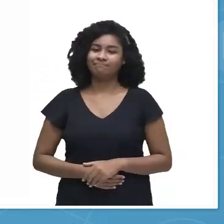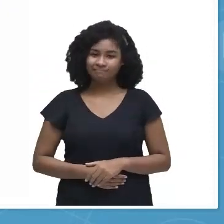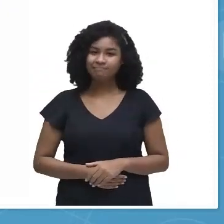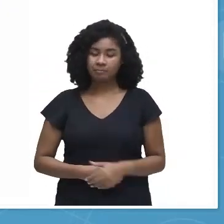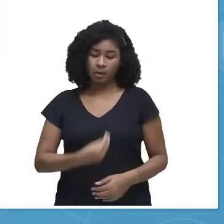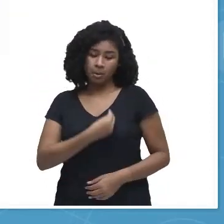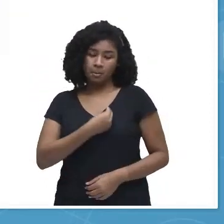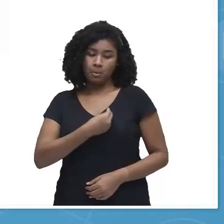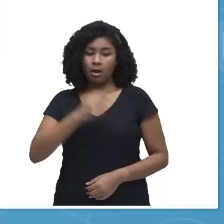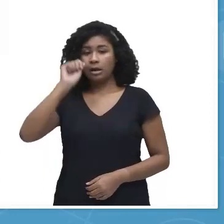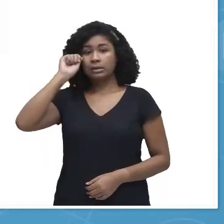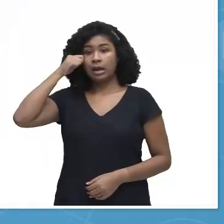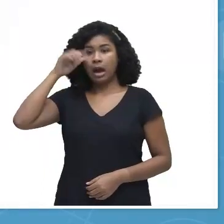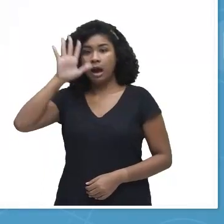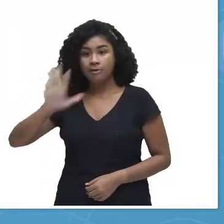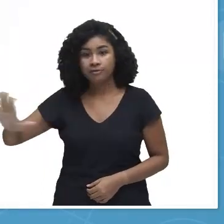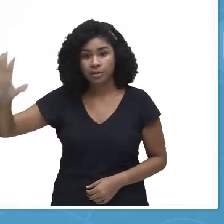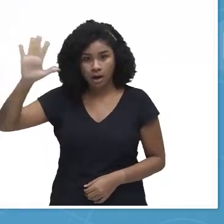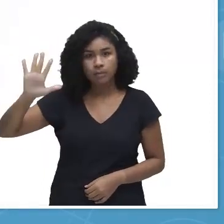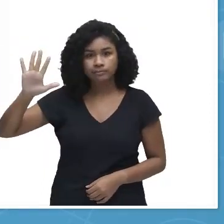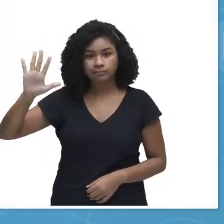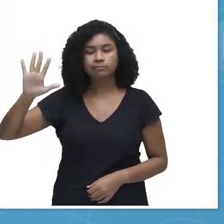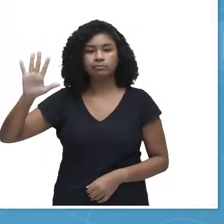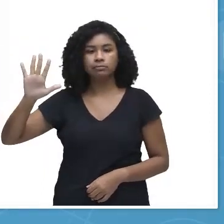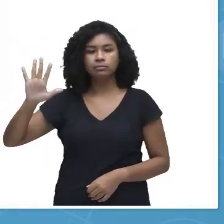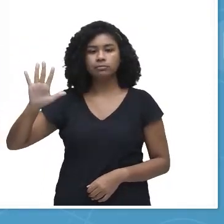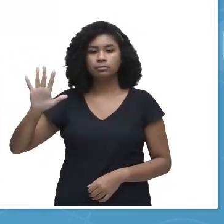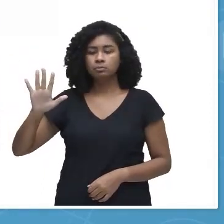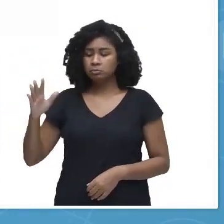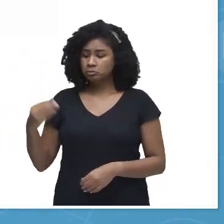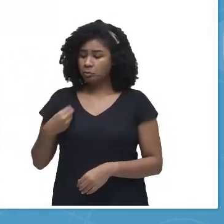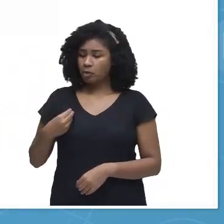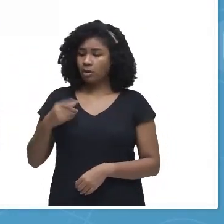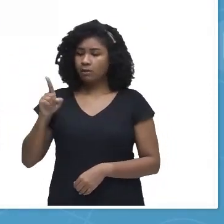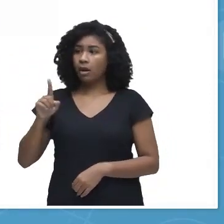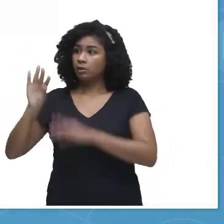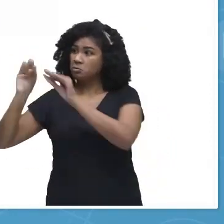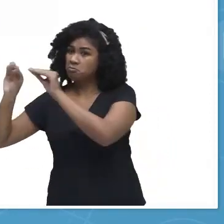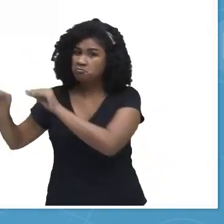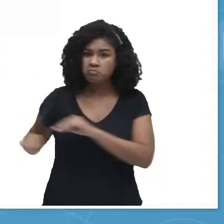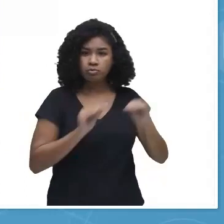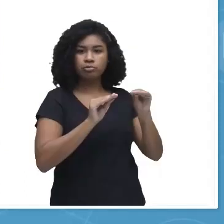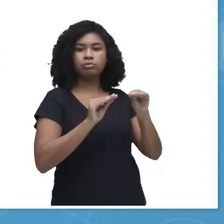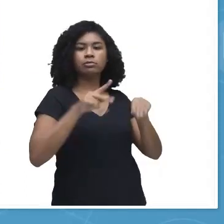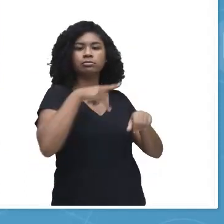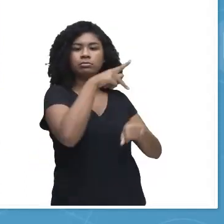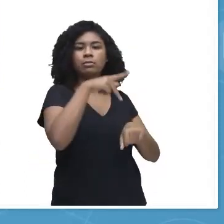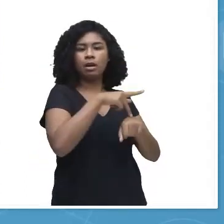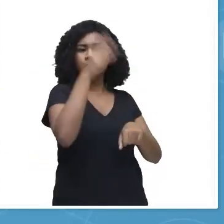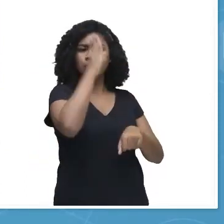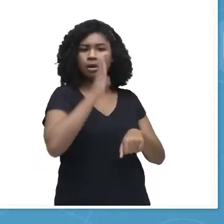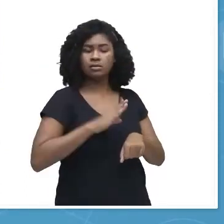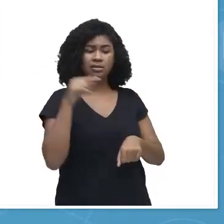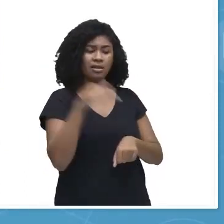escravizados, levados para outra localidade, no caso o Brasil, e aqui foram